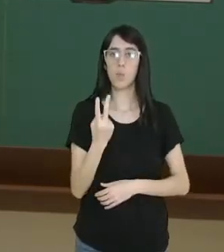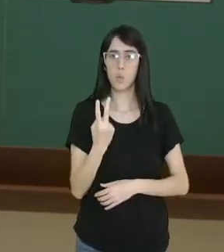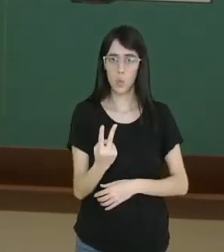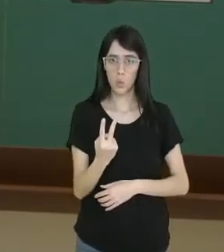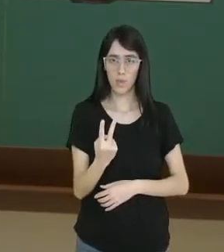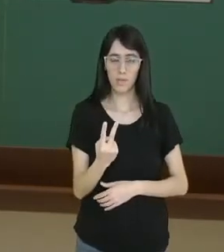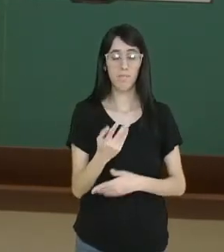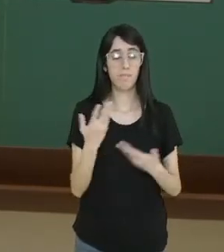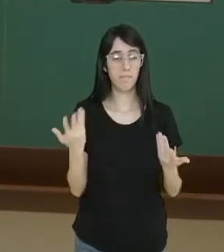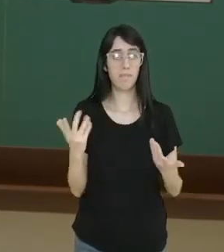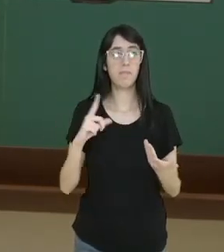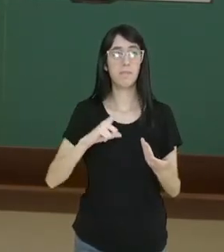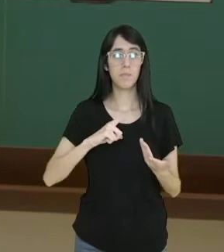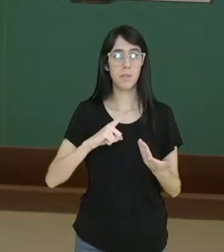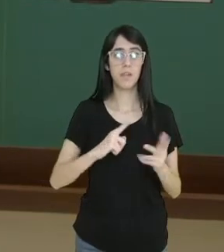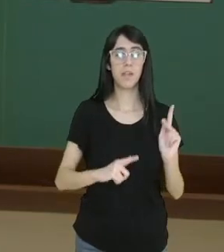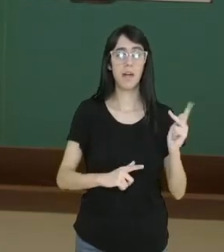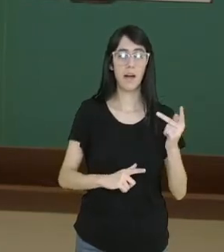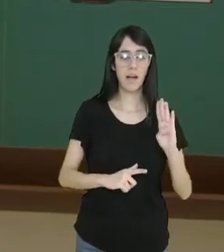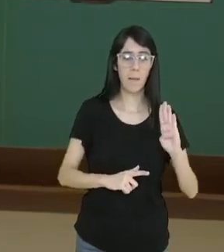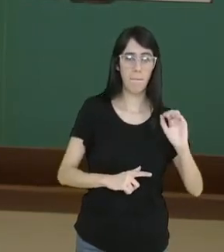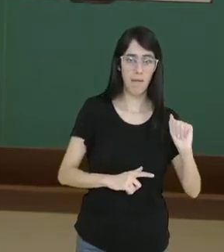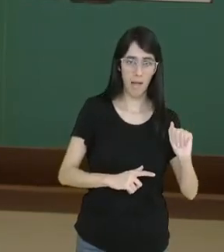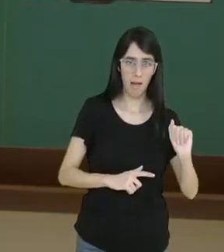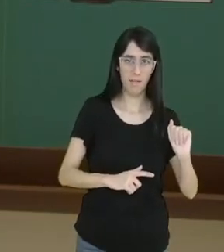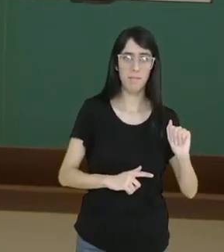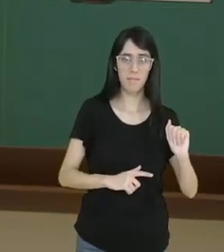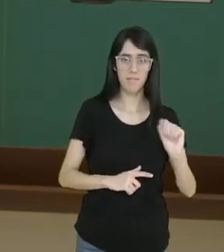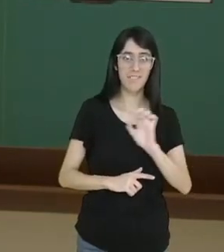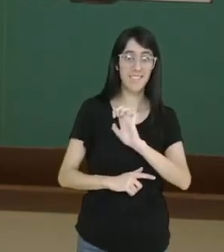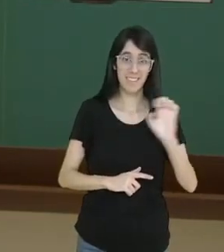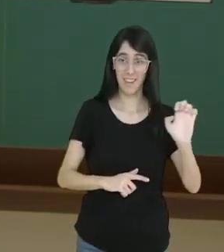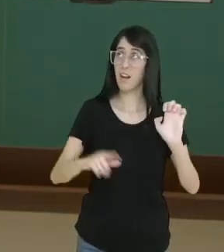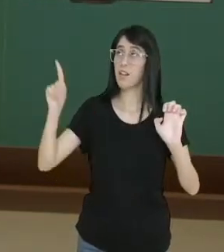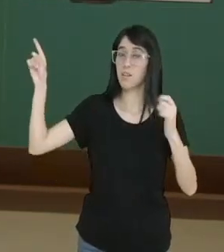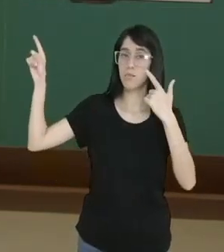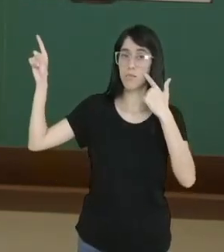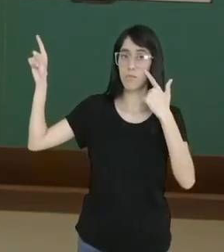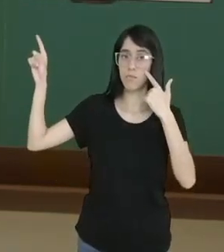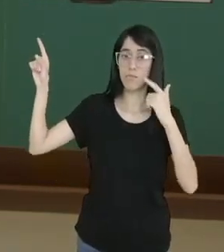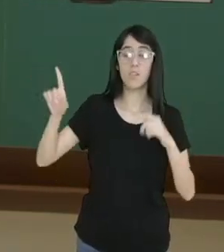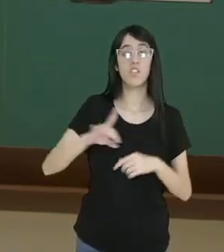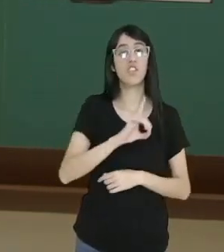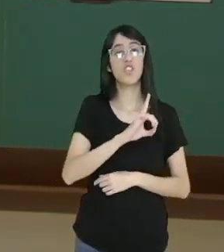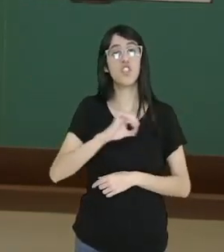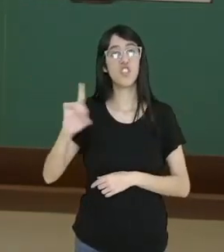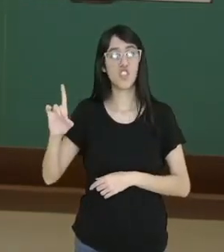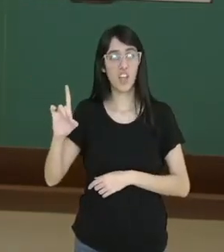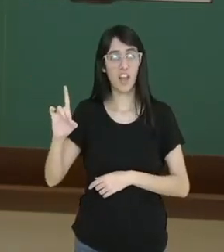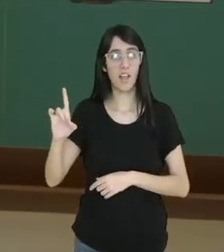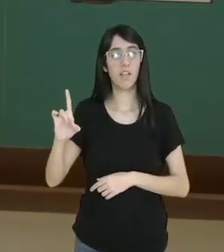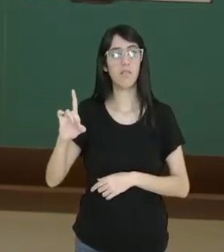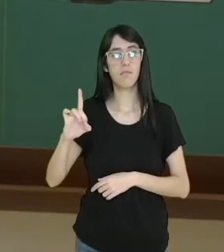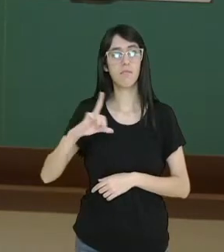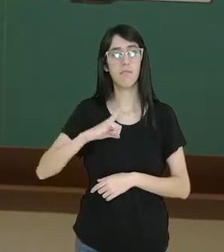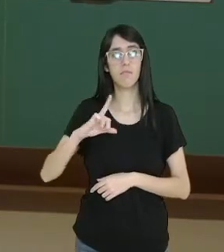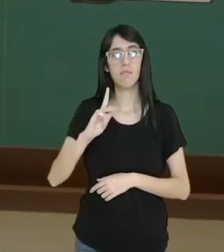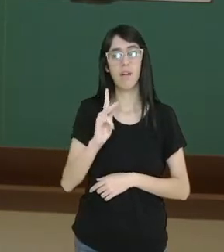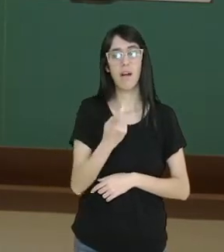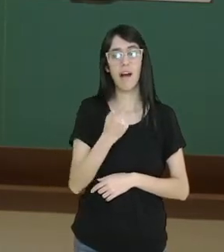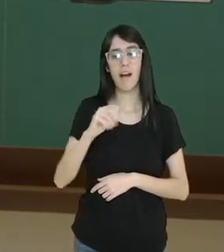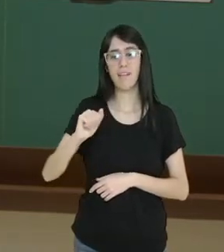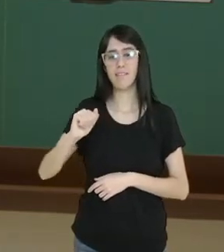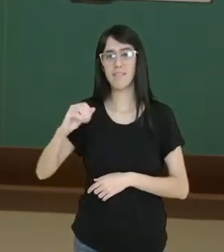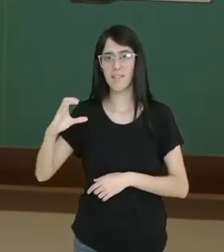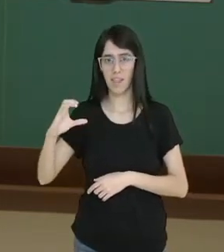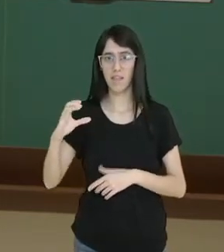os triângulos HBA, esse da esquerda, e HC, que é esse da direita. Então,